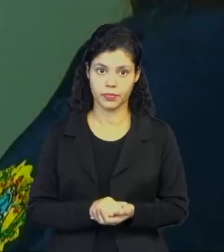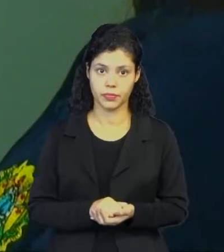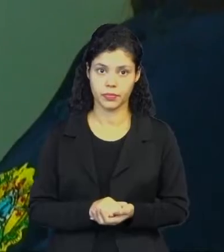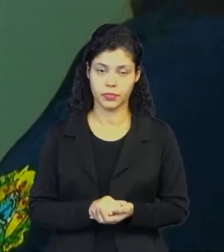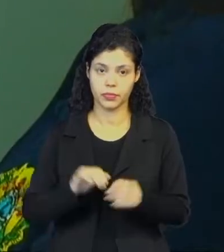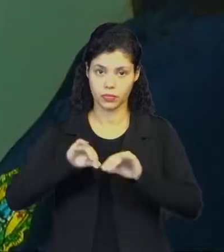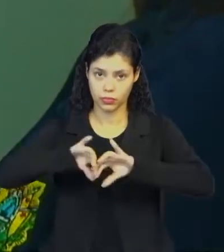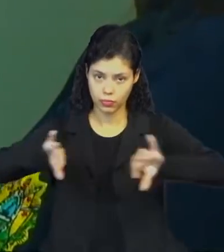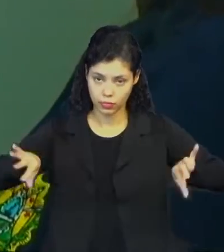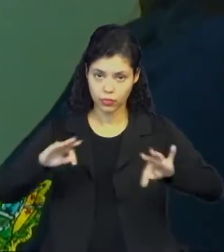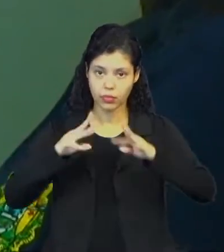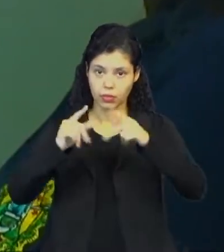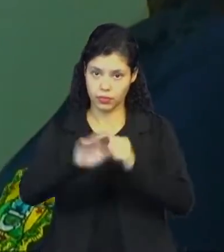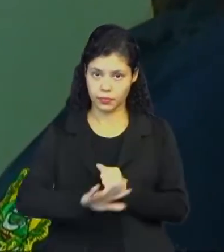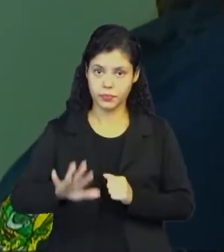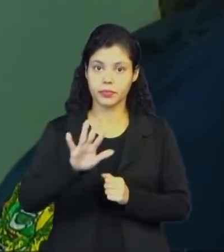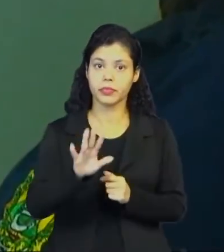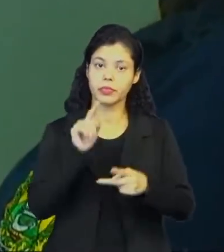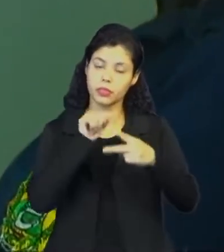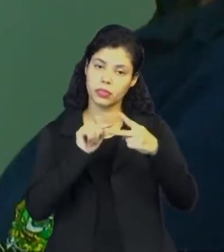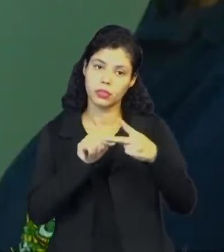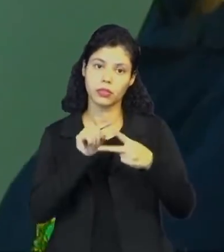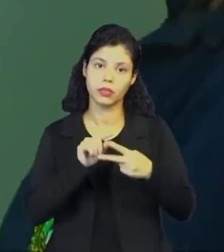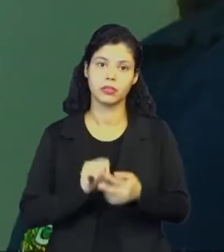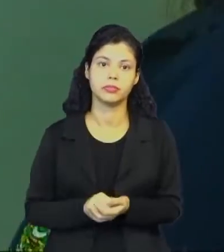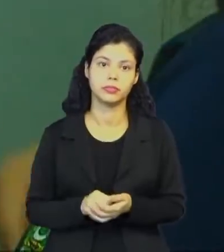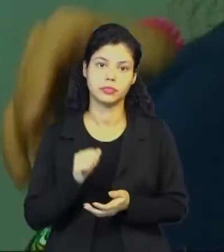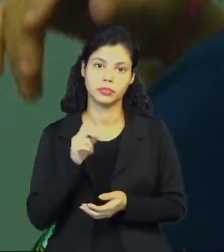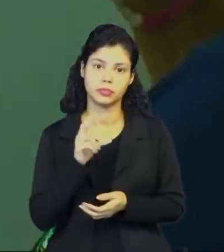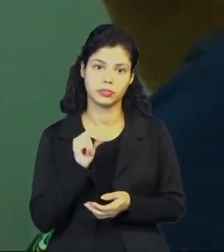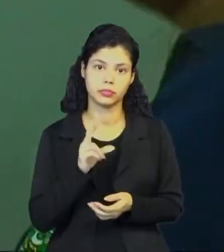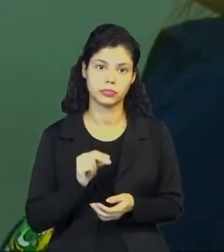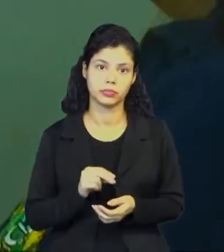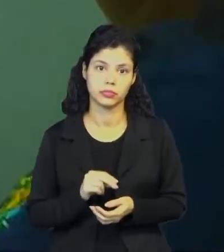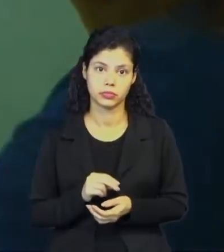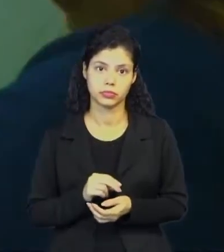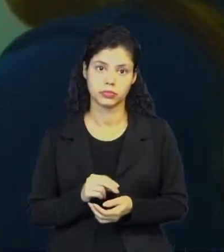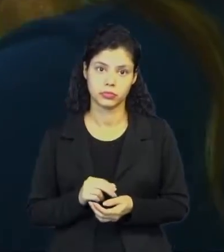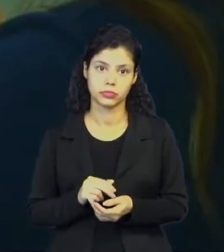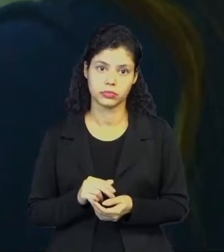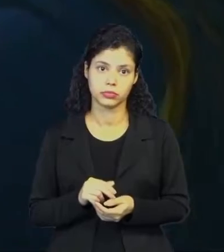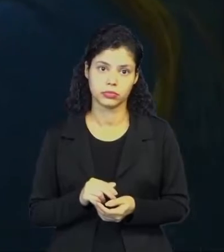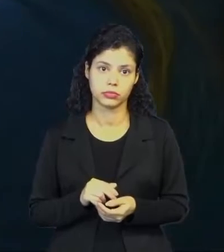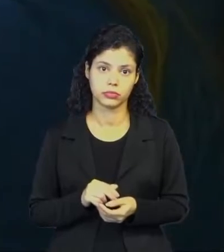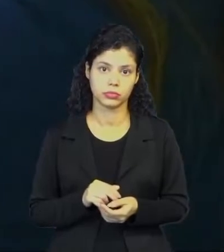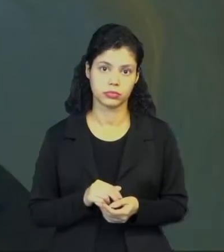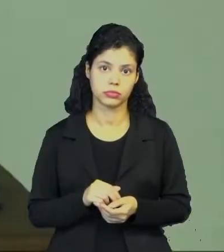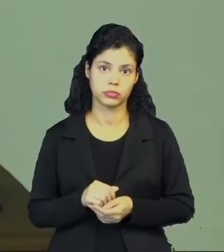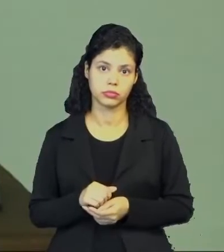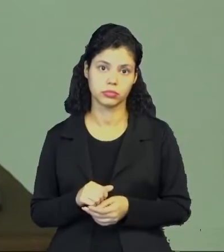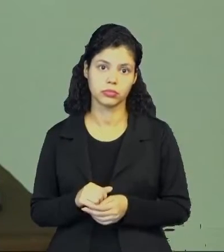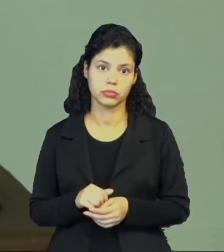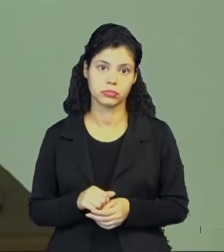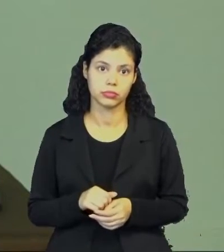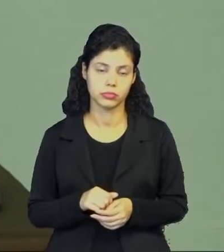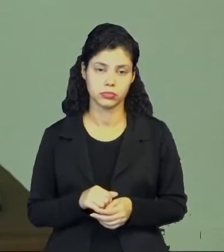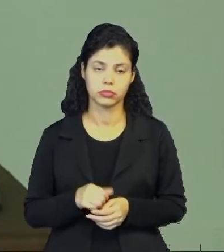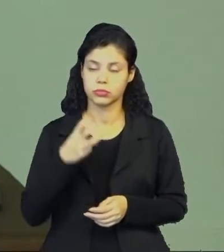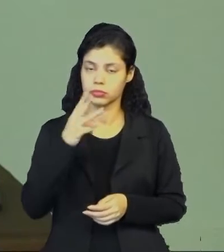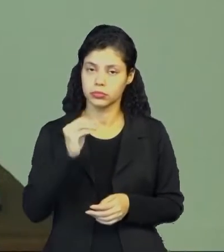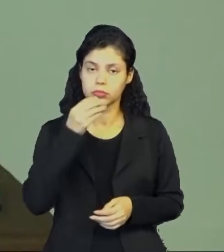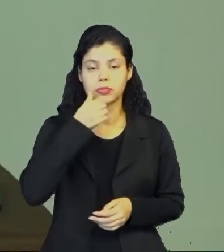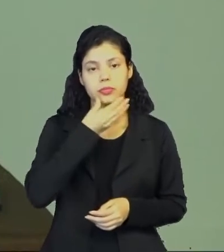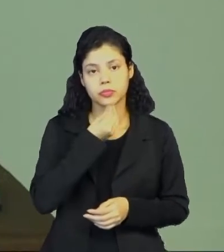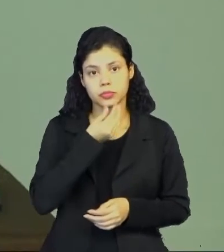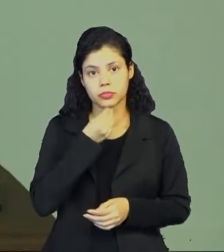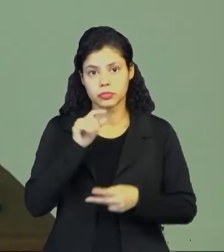e desmembro aqui o valor total disso aqui, de 50, porque eu pego 50 menos, ó, 30, que é o valor de